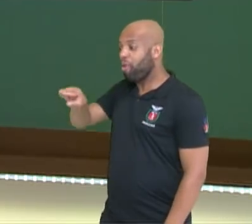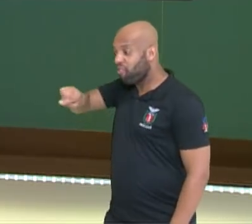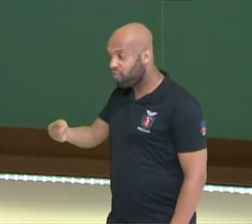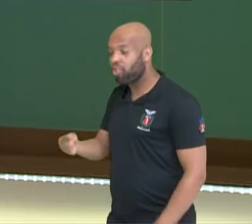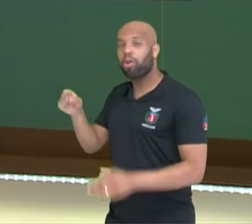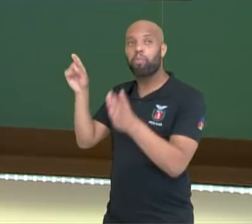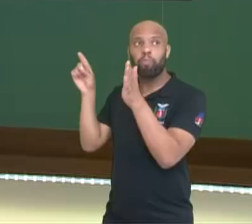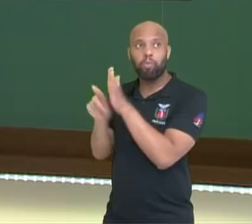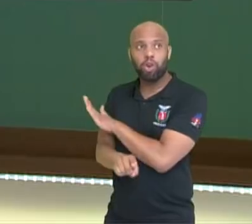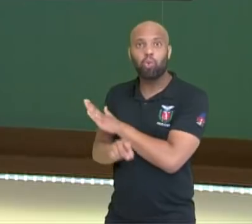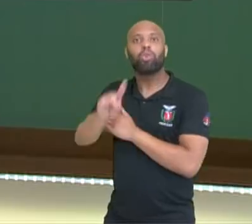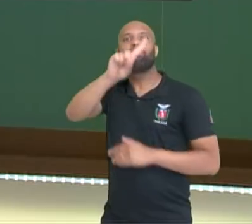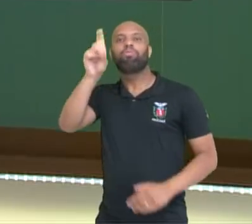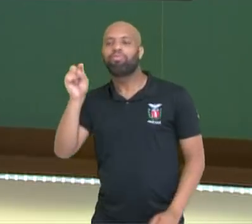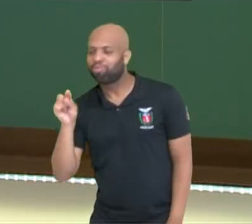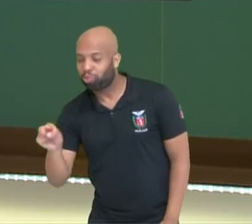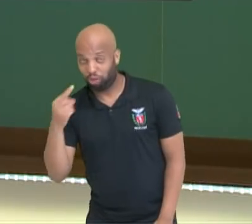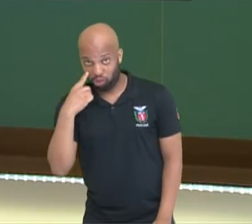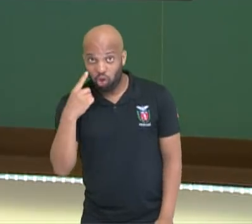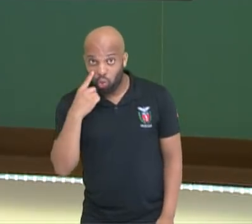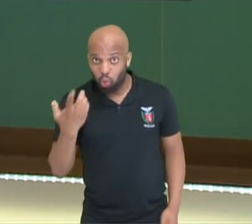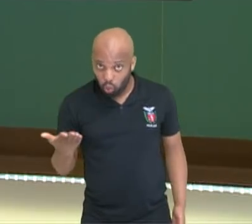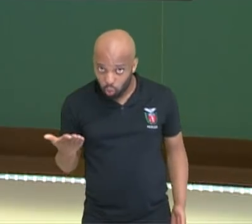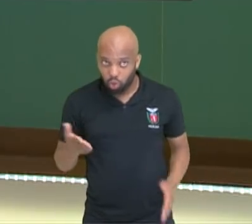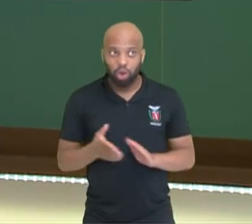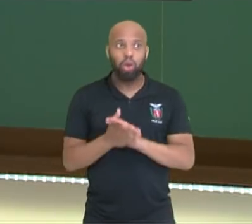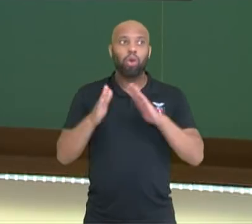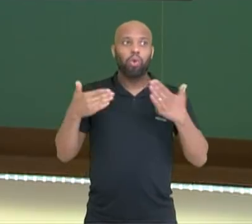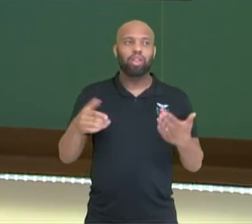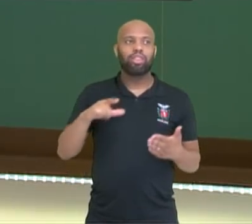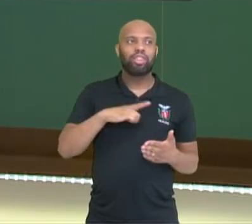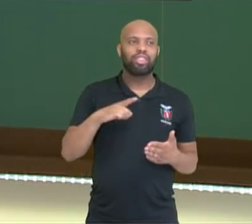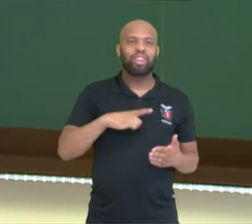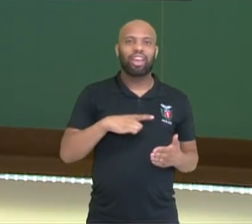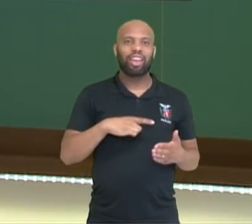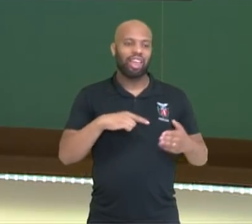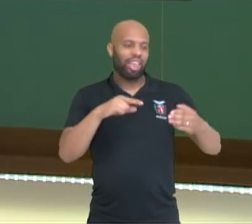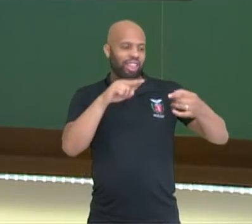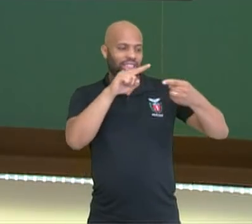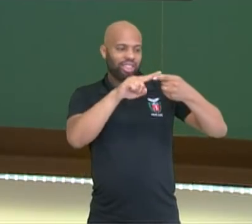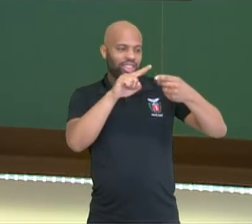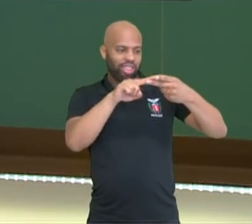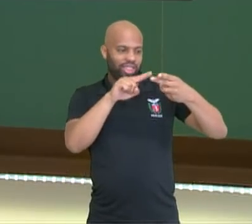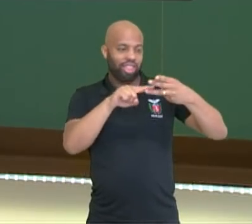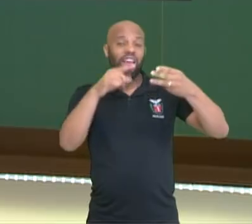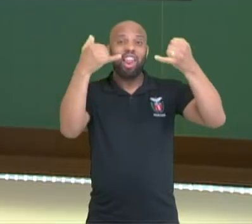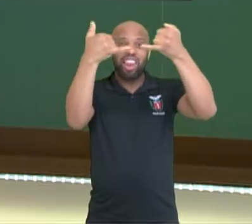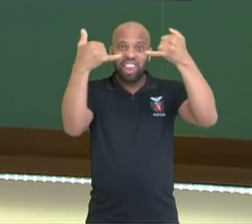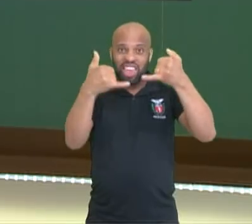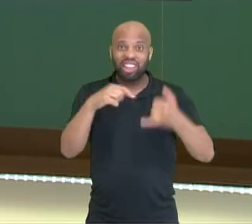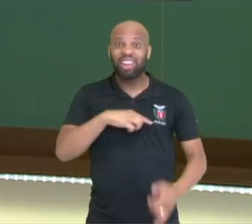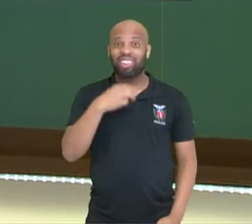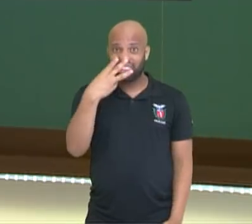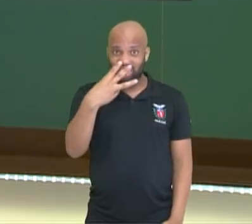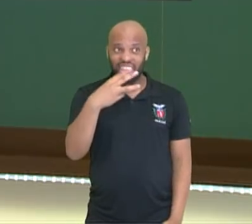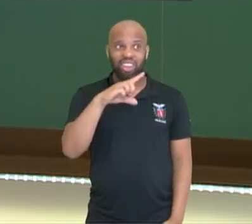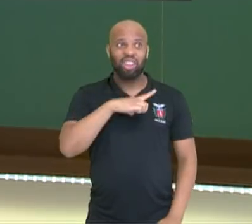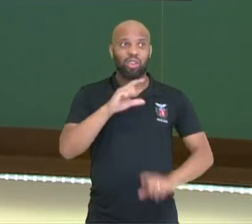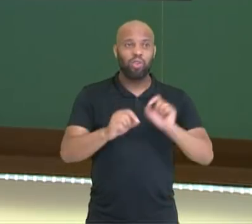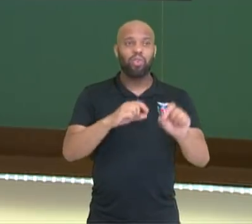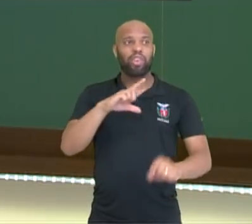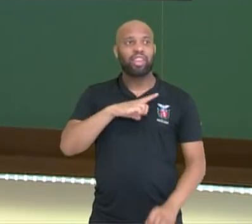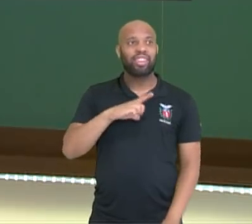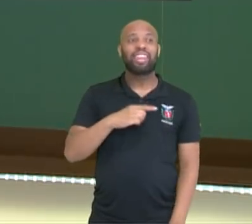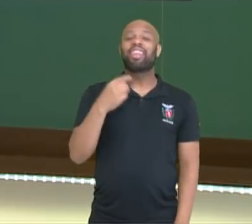perguntinha, ponto de interrogação lá. Ó, nessas 3 linhas aqui que a professora escreveu, eu já coloquei, ó, 1,